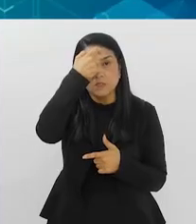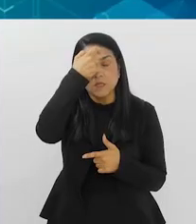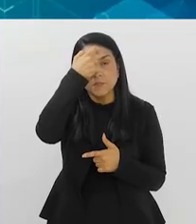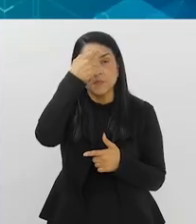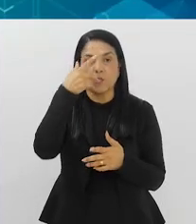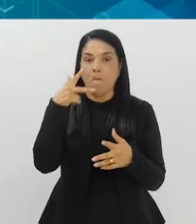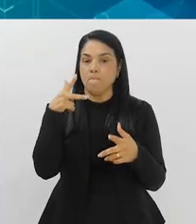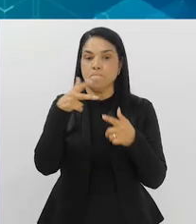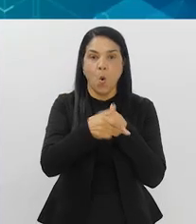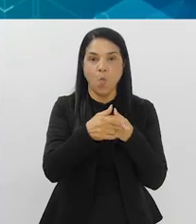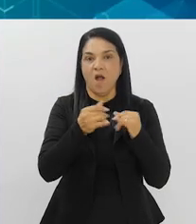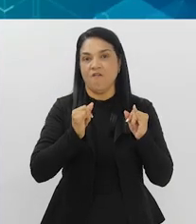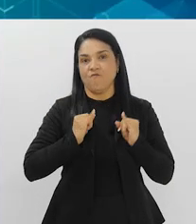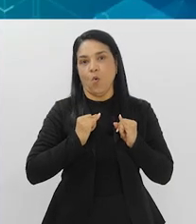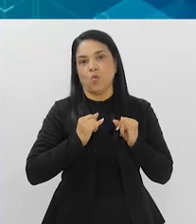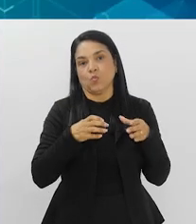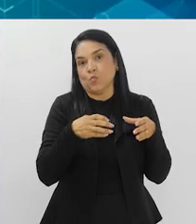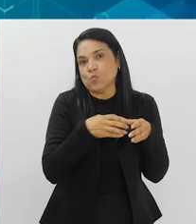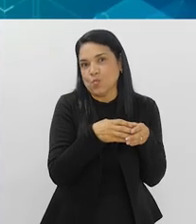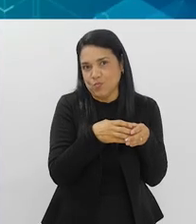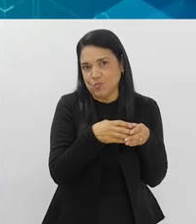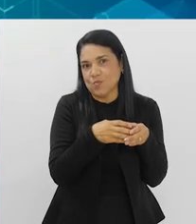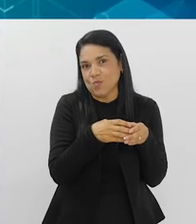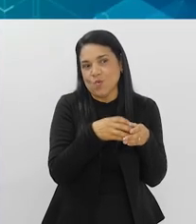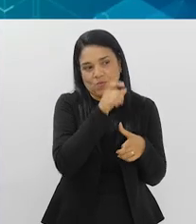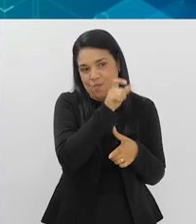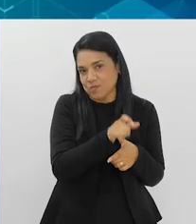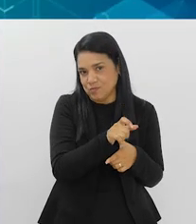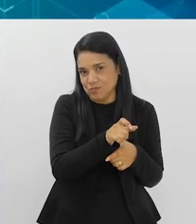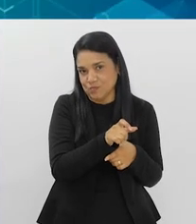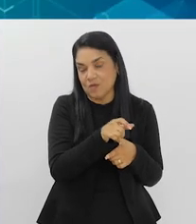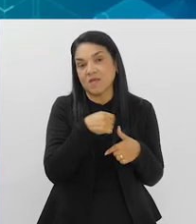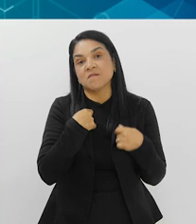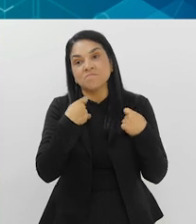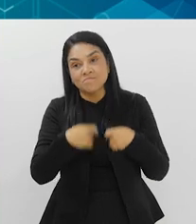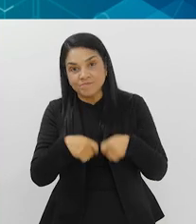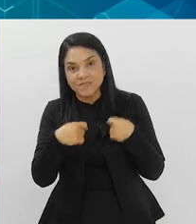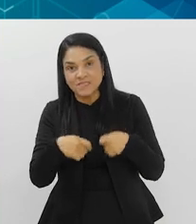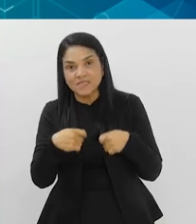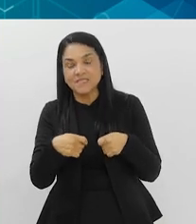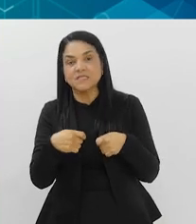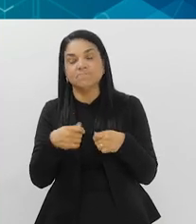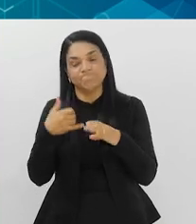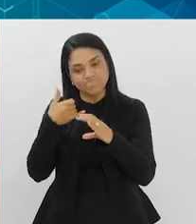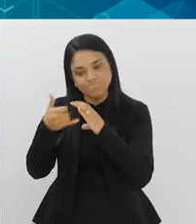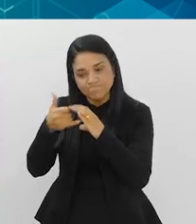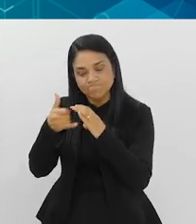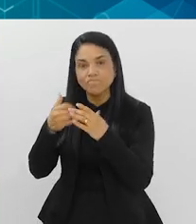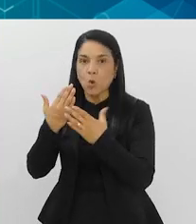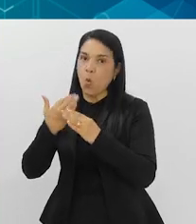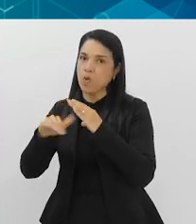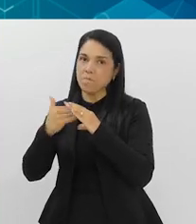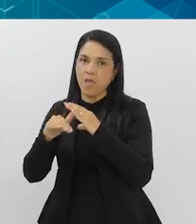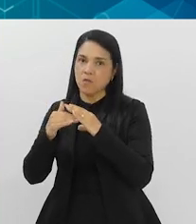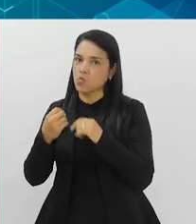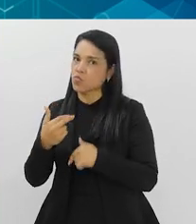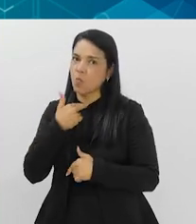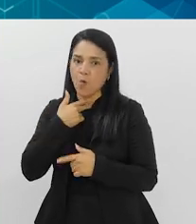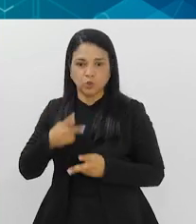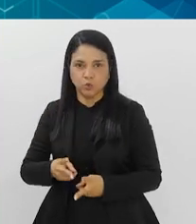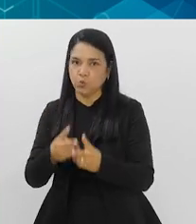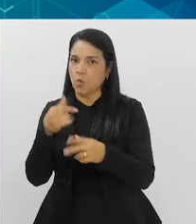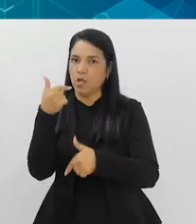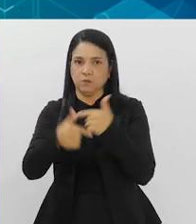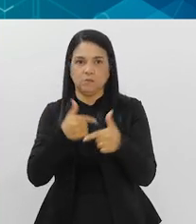consciente de não interromper a folga do outro e também de não estar a gente intencionalmente entrando no nosso e-mail, no nosso WhatsApp e